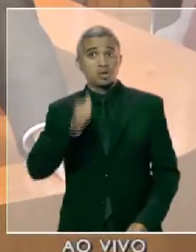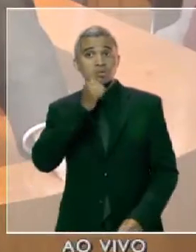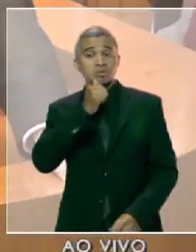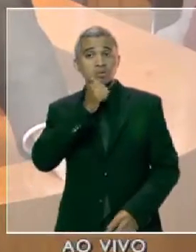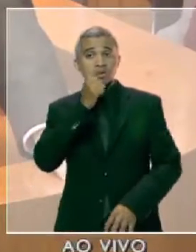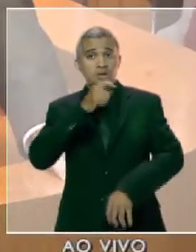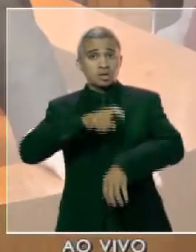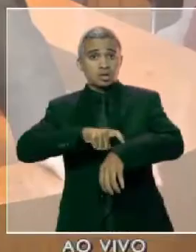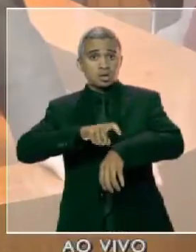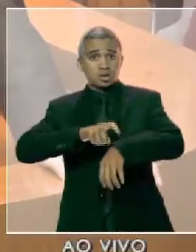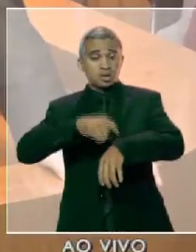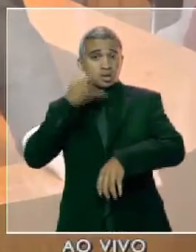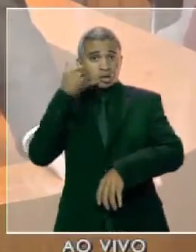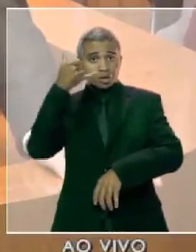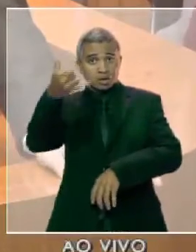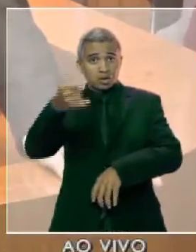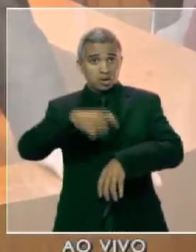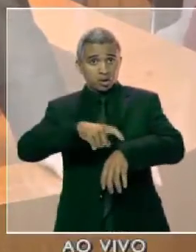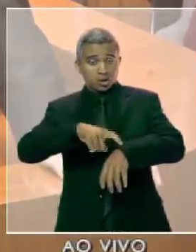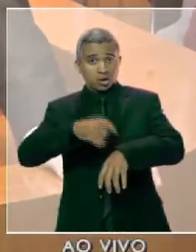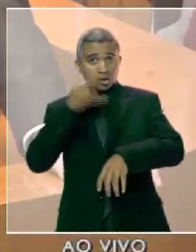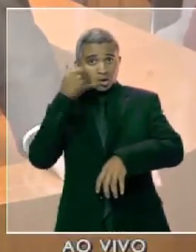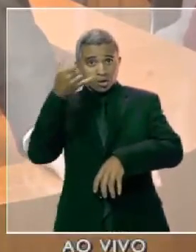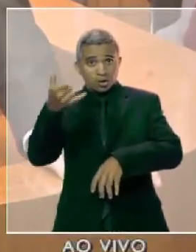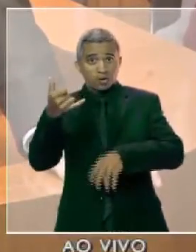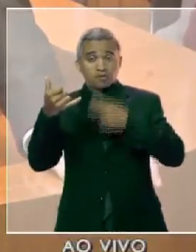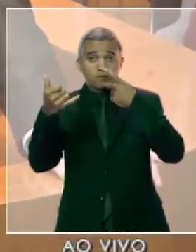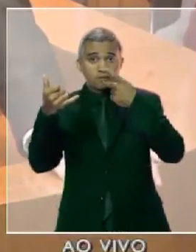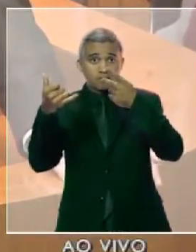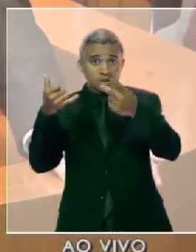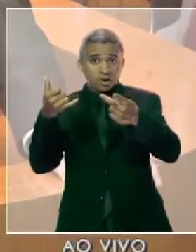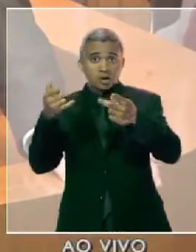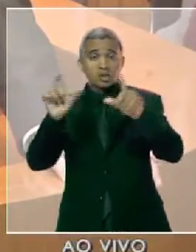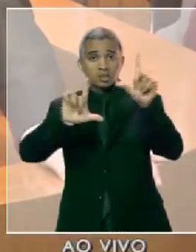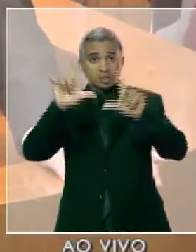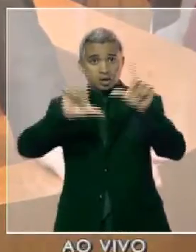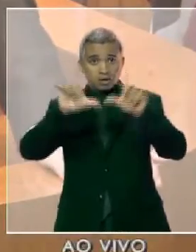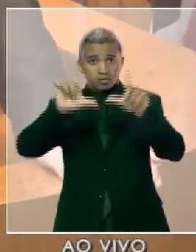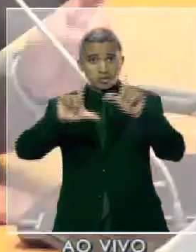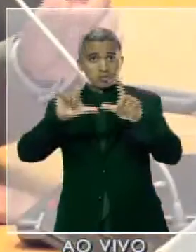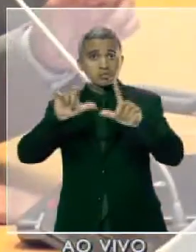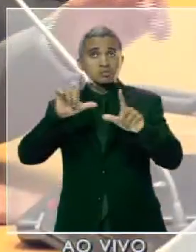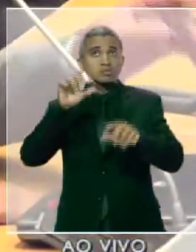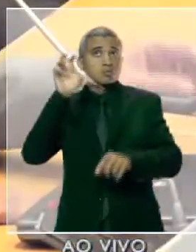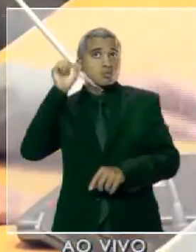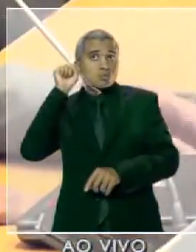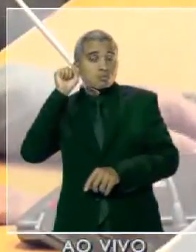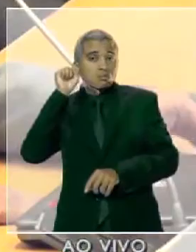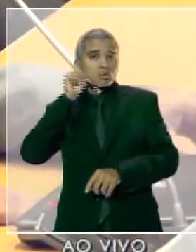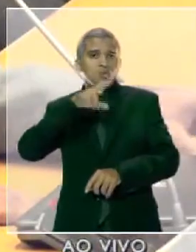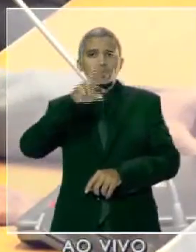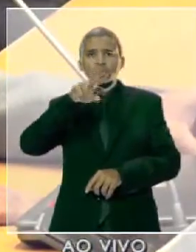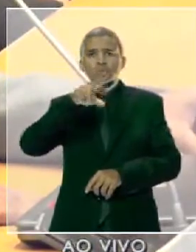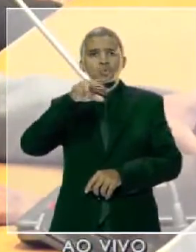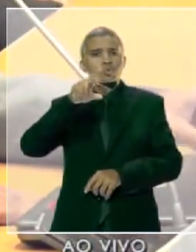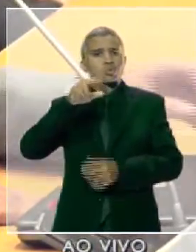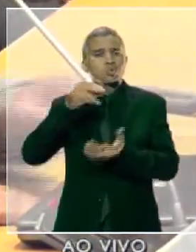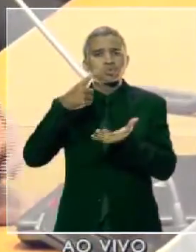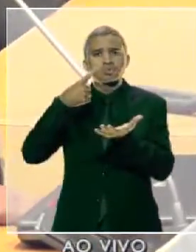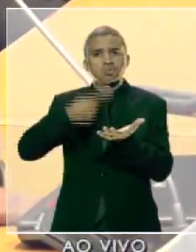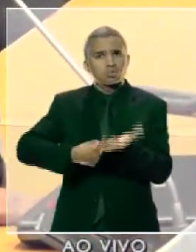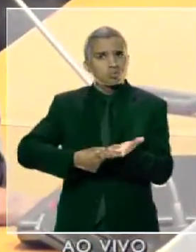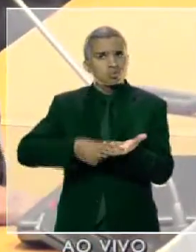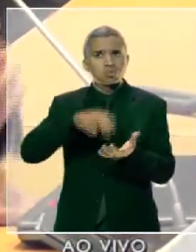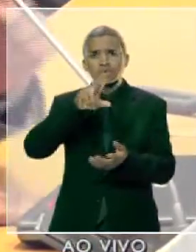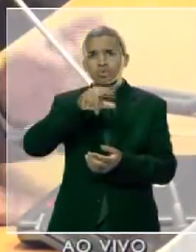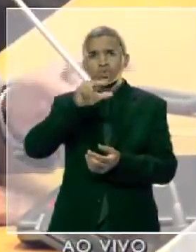está acompanhando pela TV Assembleia, e ela me disse que nunca houve isso com relação a ser combinado de ela não